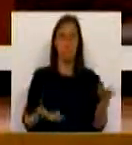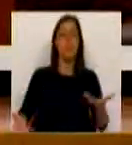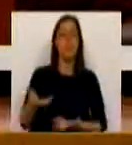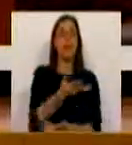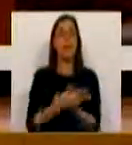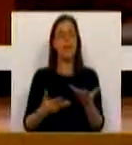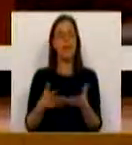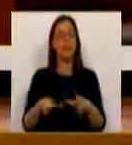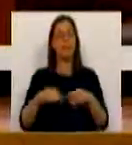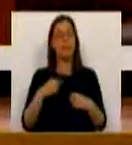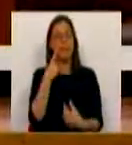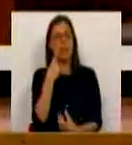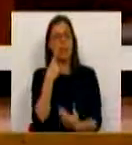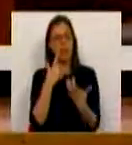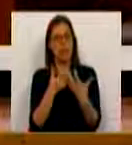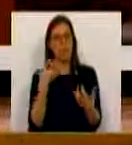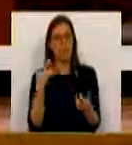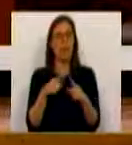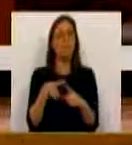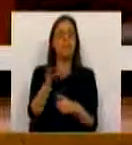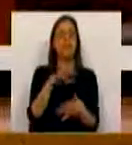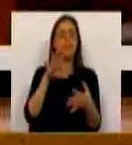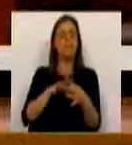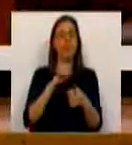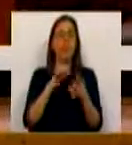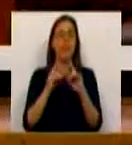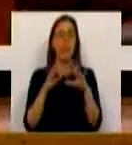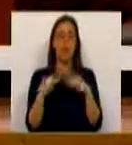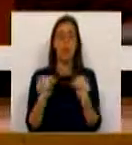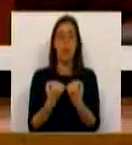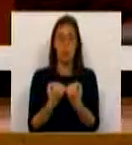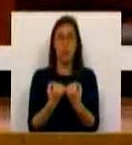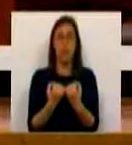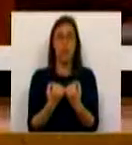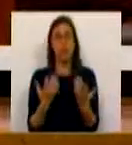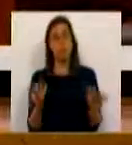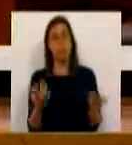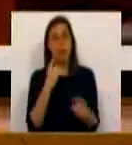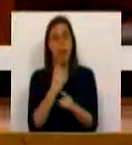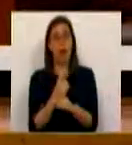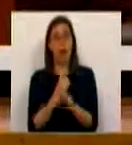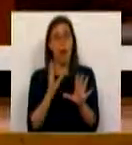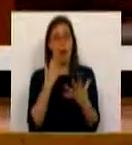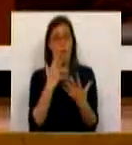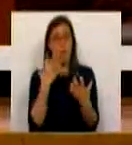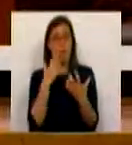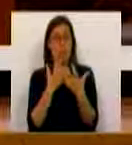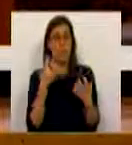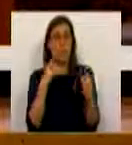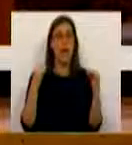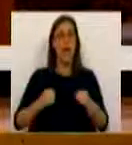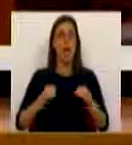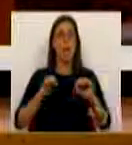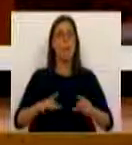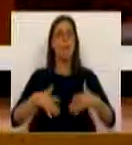partilhada, assume particular importância a dimensão do diálogo social, como, aliás, está subjacente no acordo